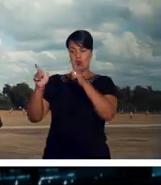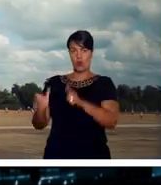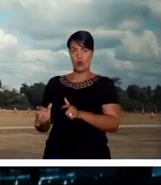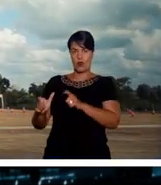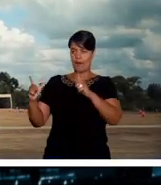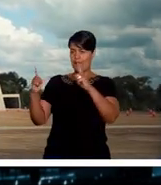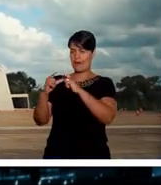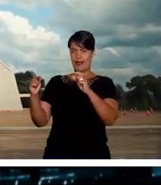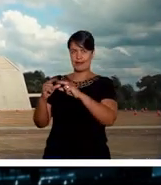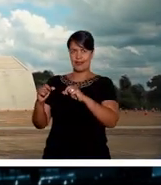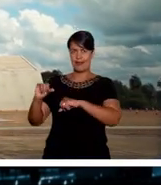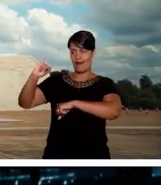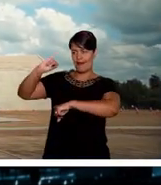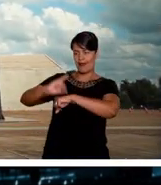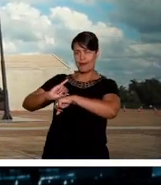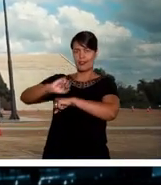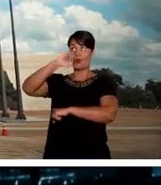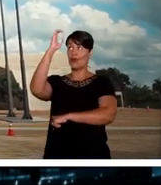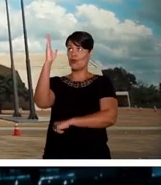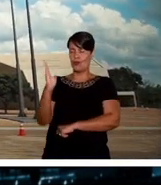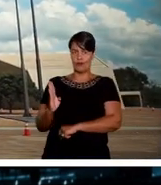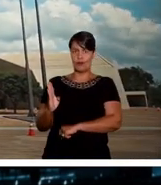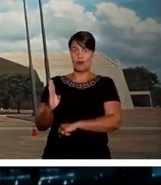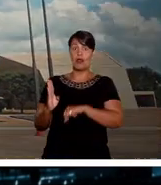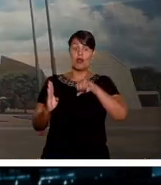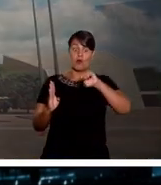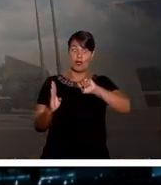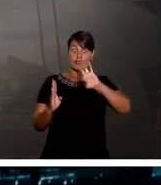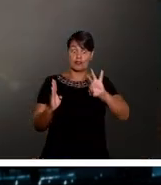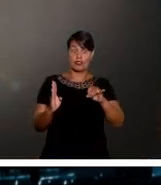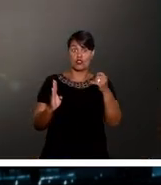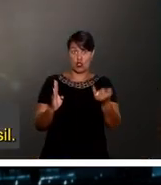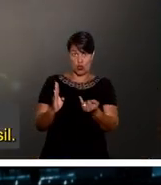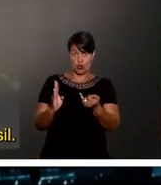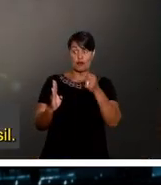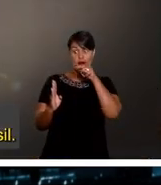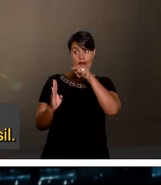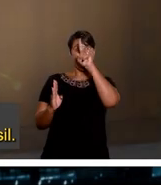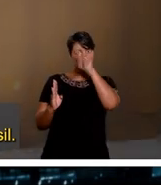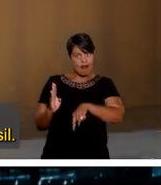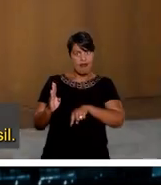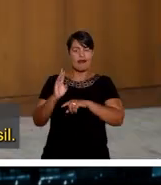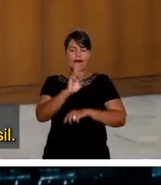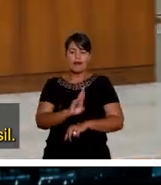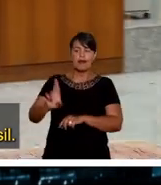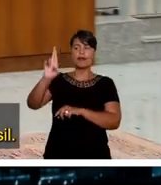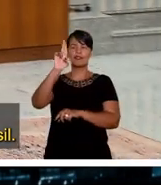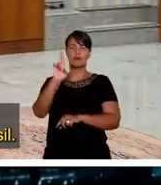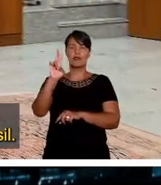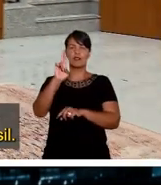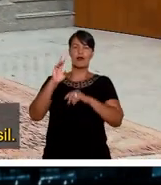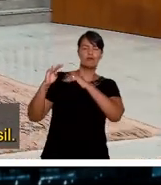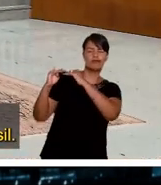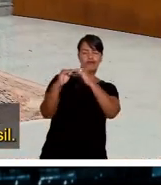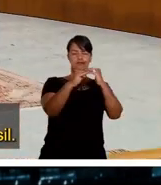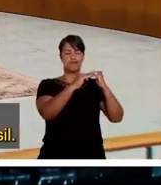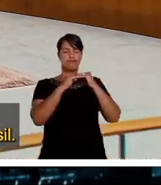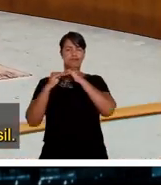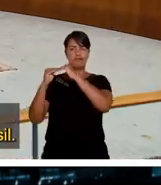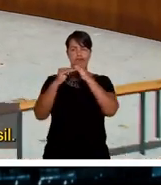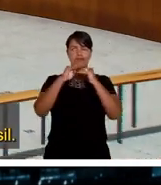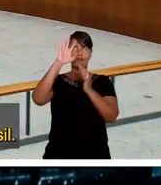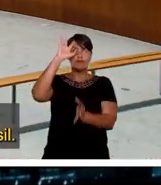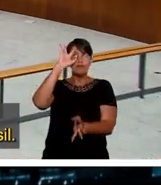Localizado em Brasília, a capital do país, o Superior Tribunal de Justiça é a corte responsável por uniformizar